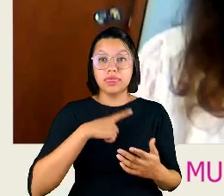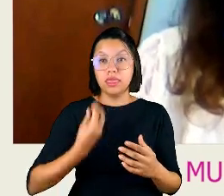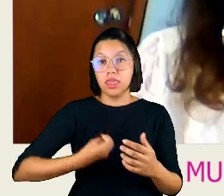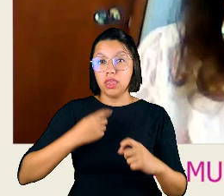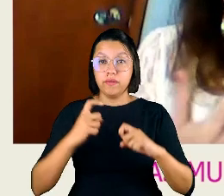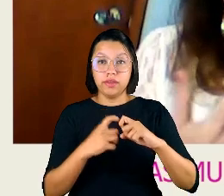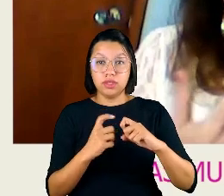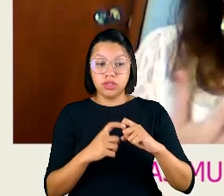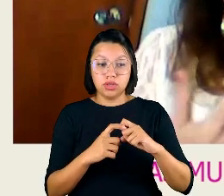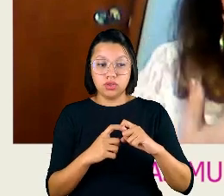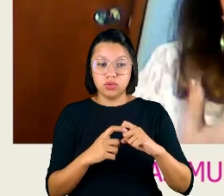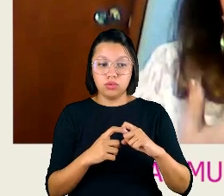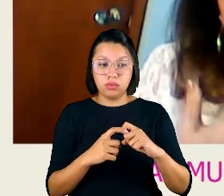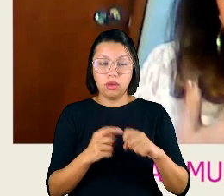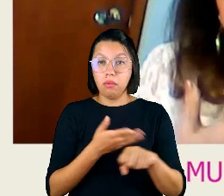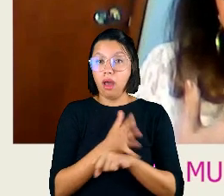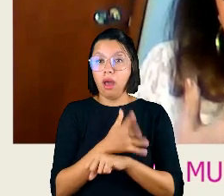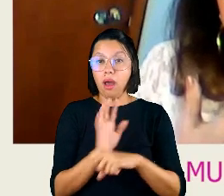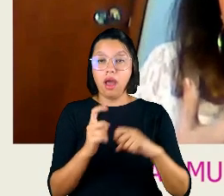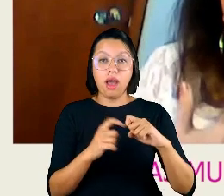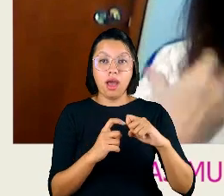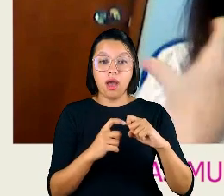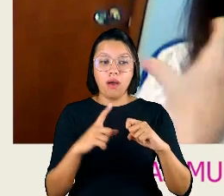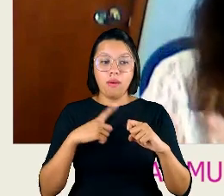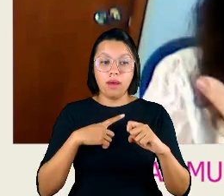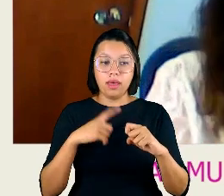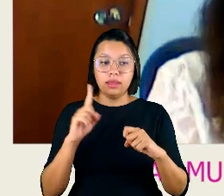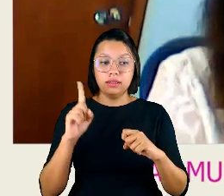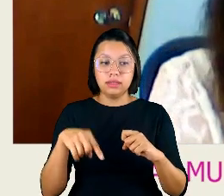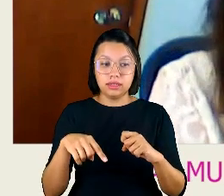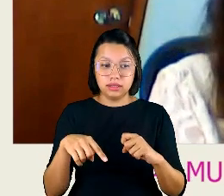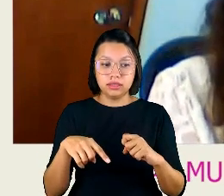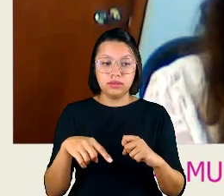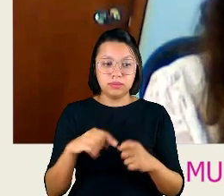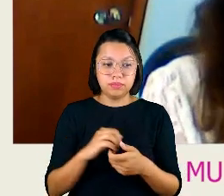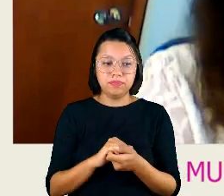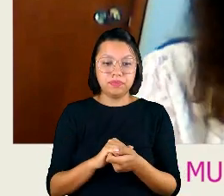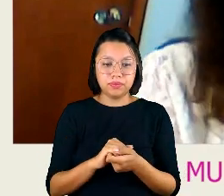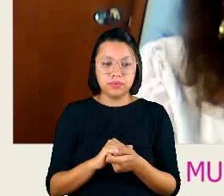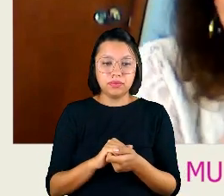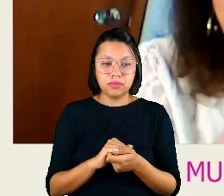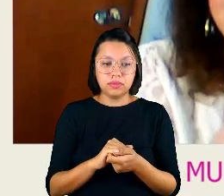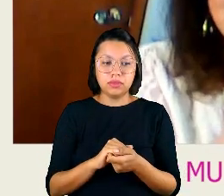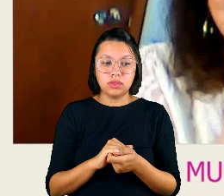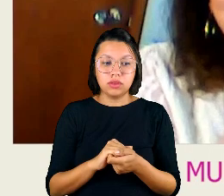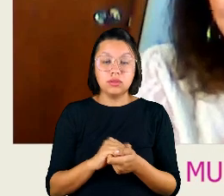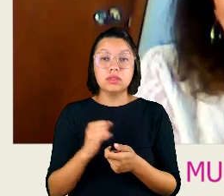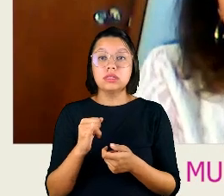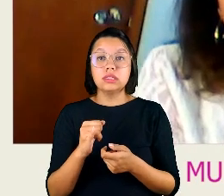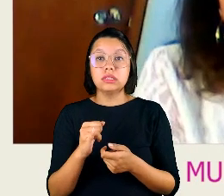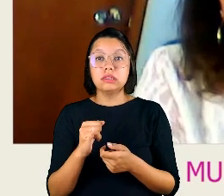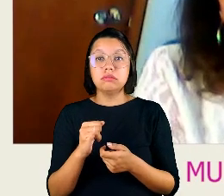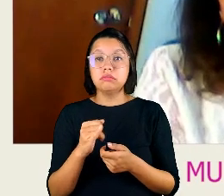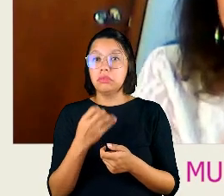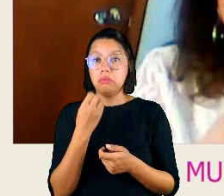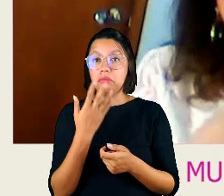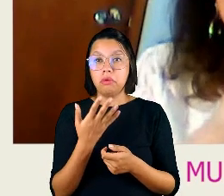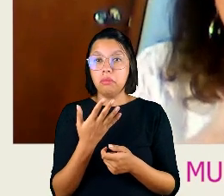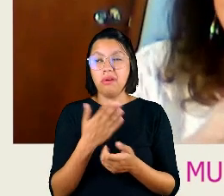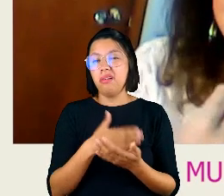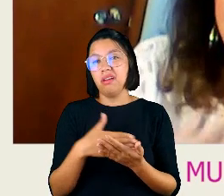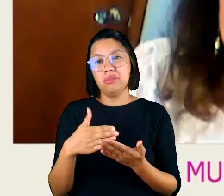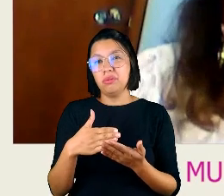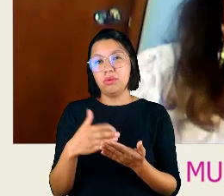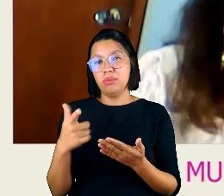prática sexual, é ter sido favorável. Então, se não foi bom, ela não começa tudo de novo. E